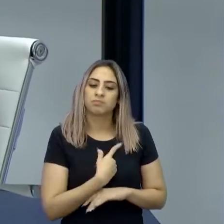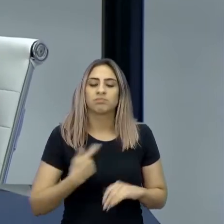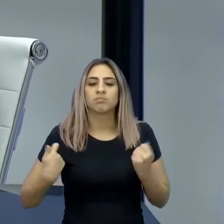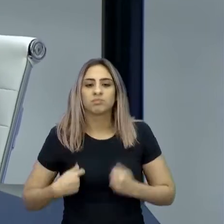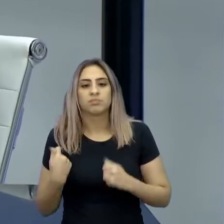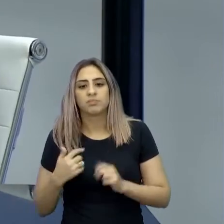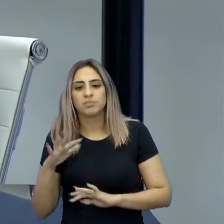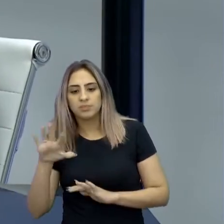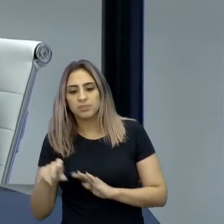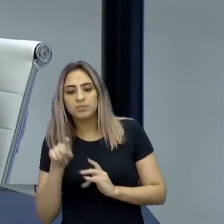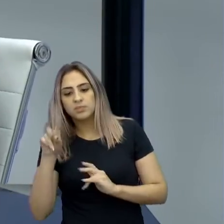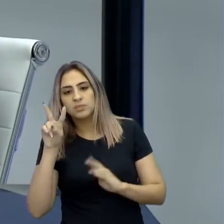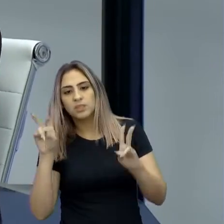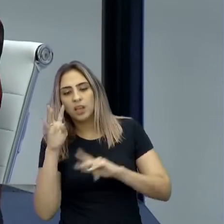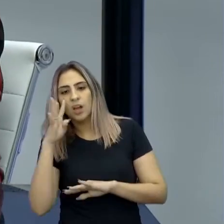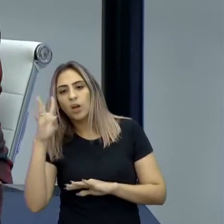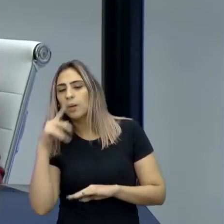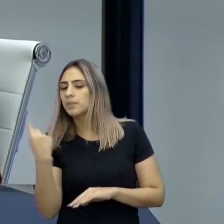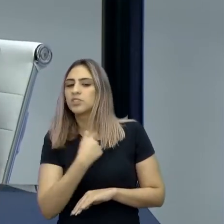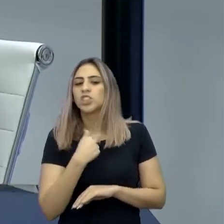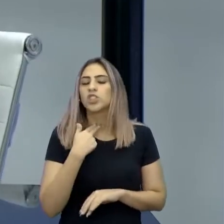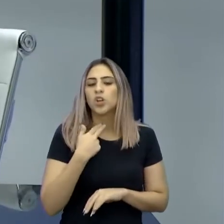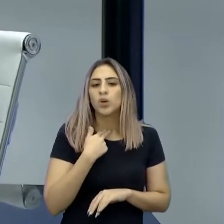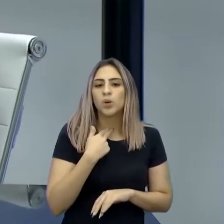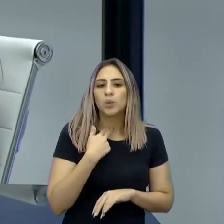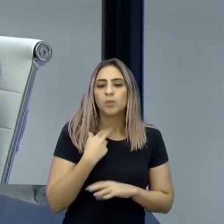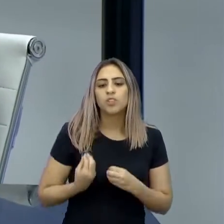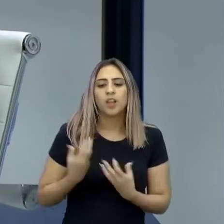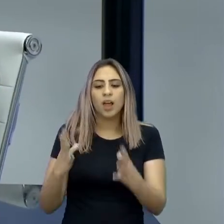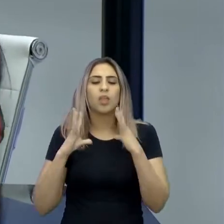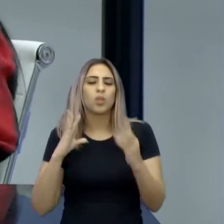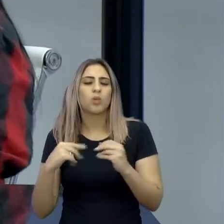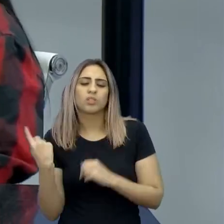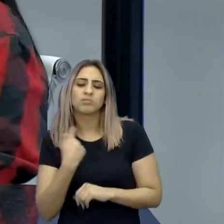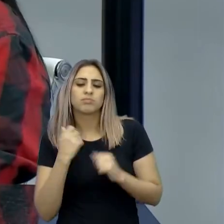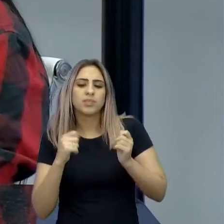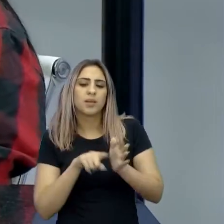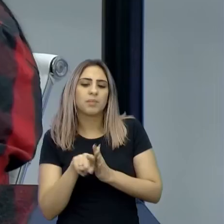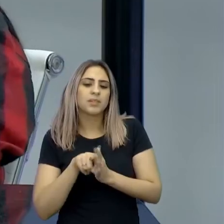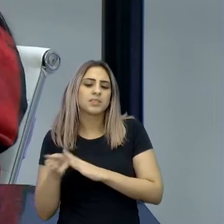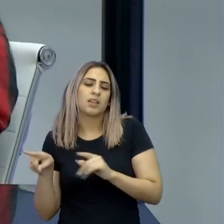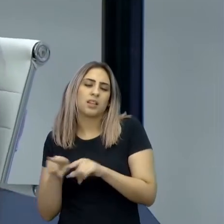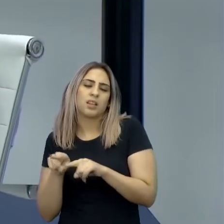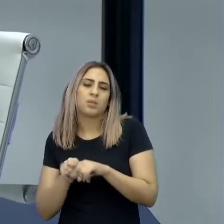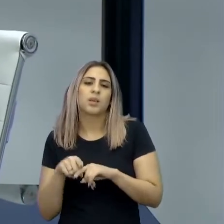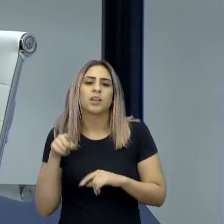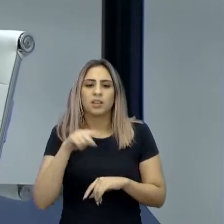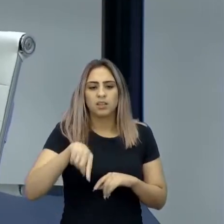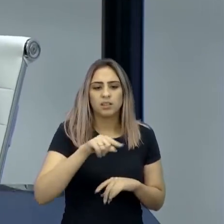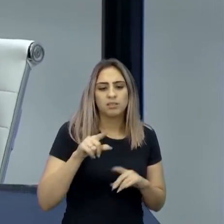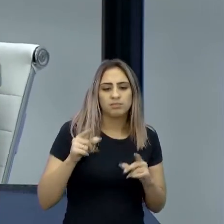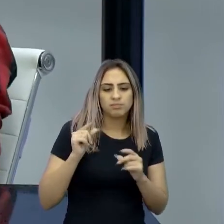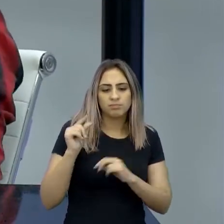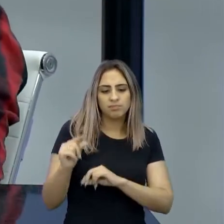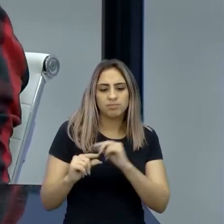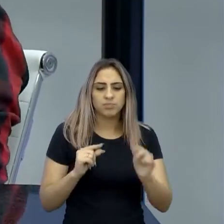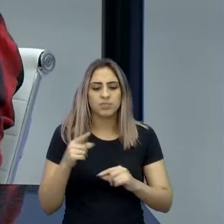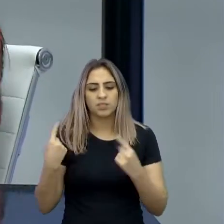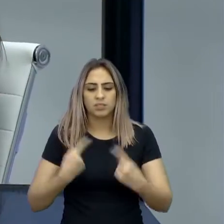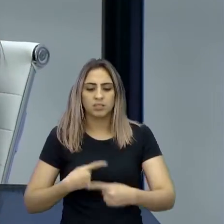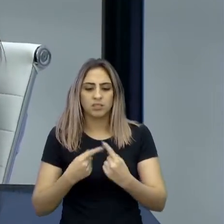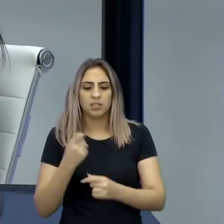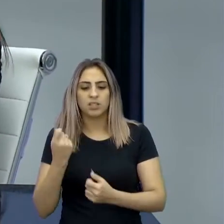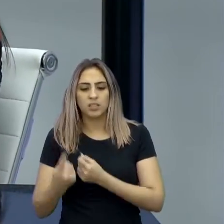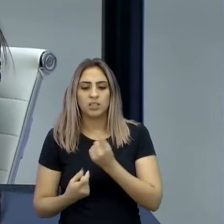que pegar esses teóricos, mas a gente não podia dar tudo, porque ele tinha que pesquisar também. Sim. Então essas mini pílulas, esse desafio às